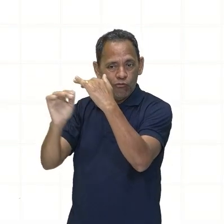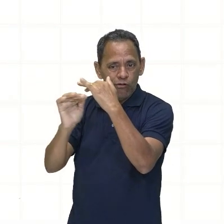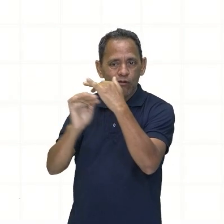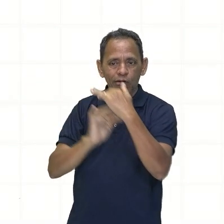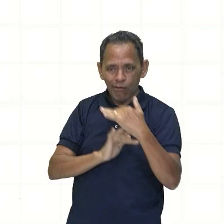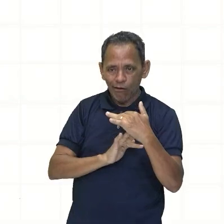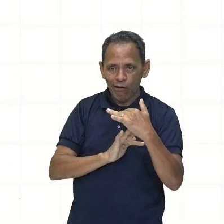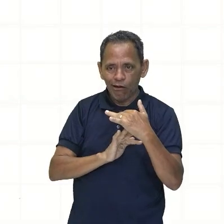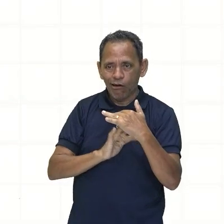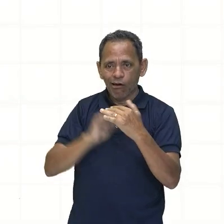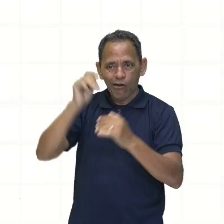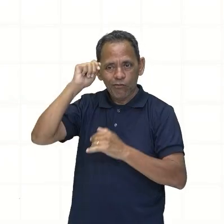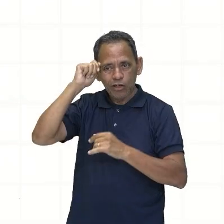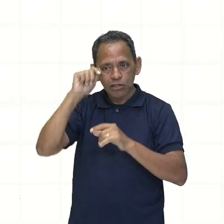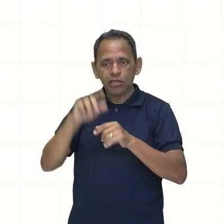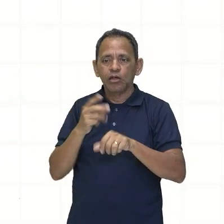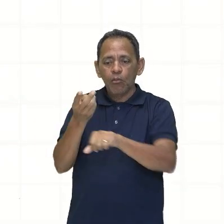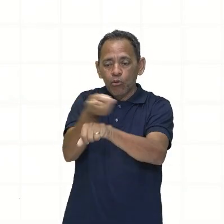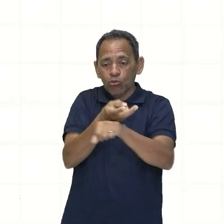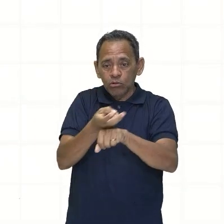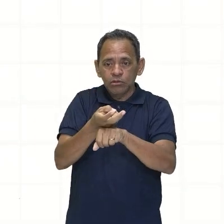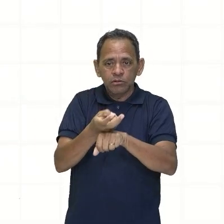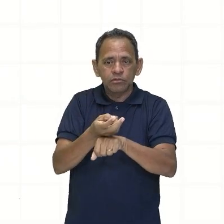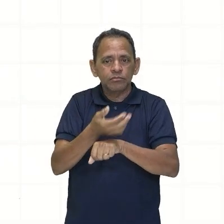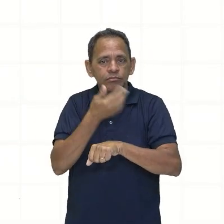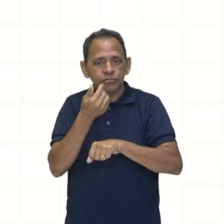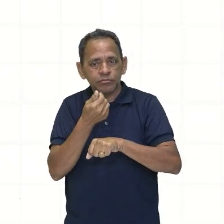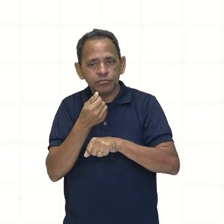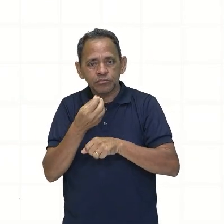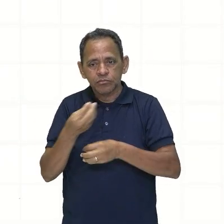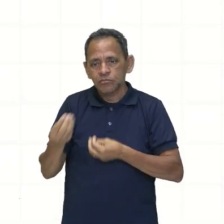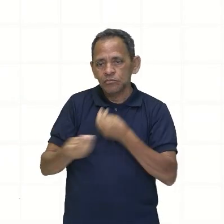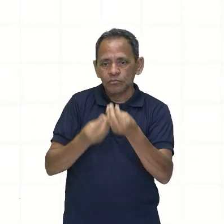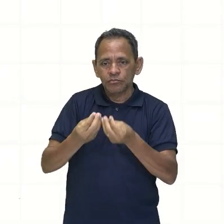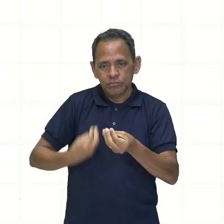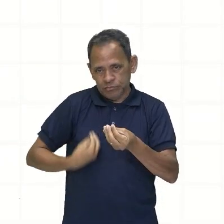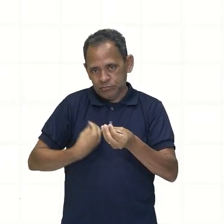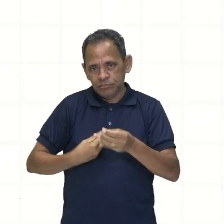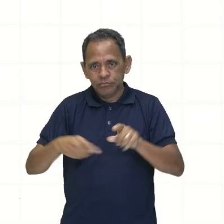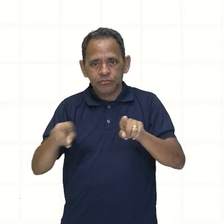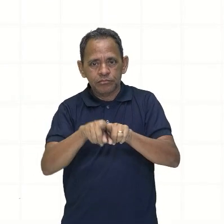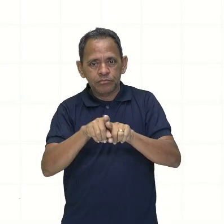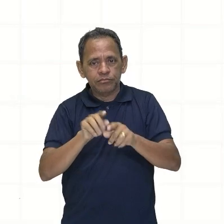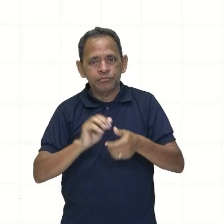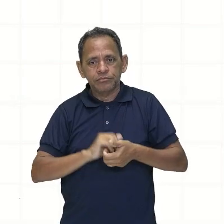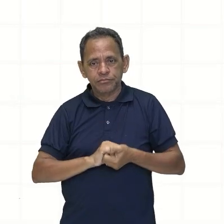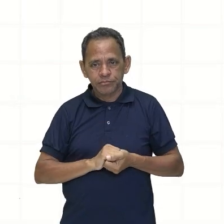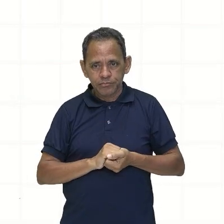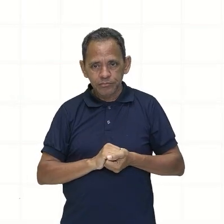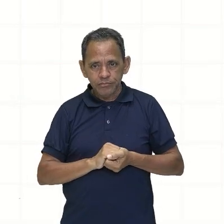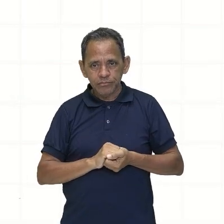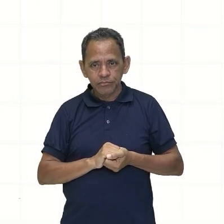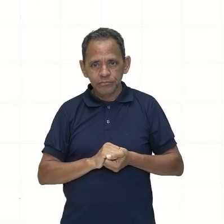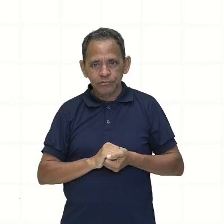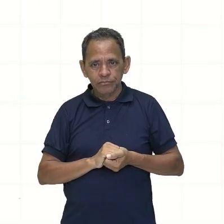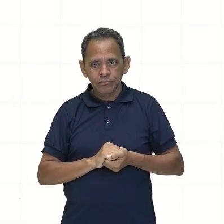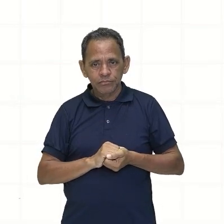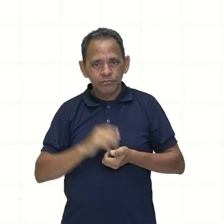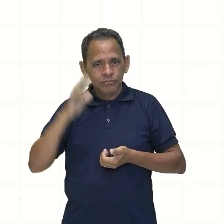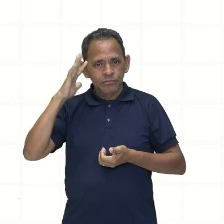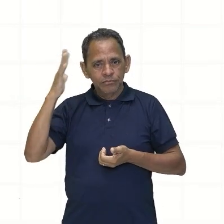busca de melhores condições de trabalho, melhores condições de vida, né. Ocorreu de